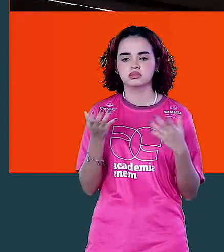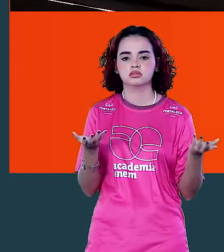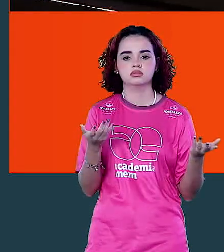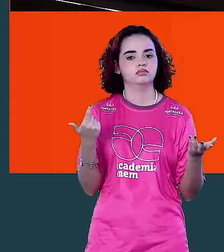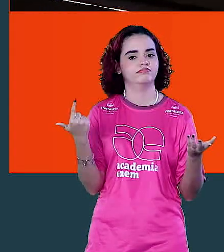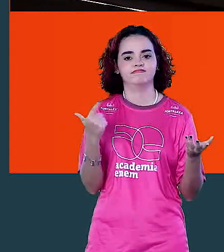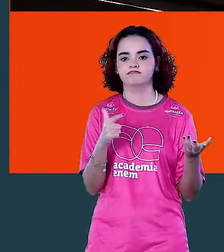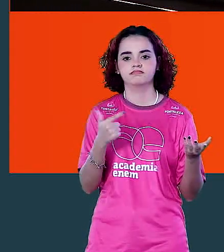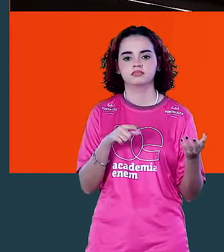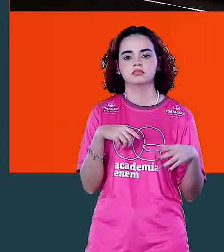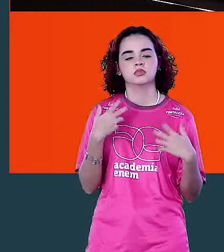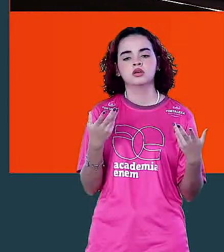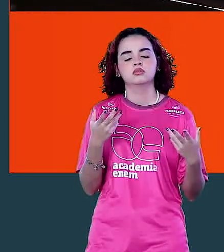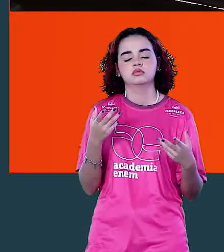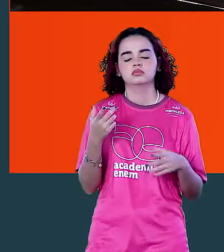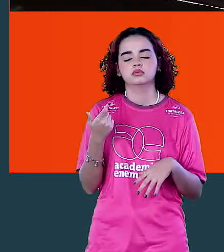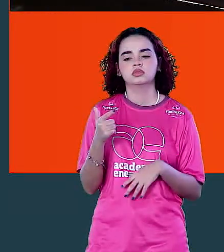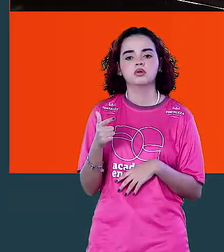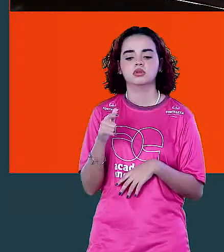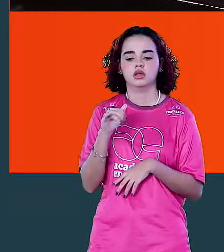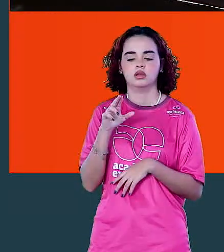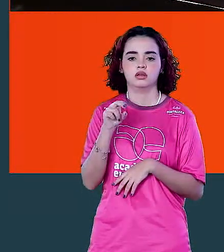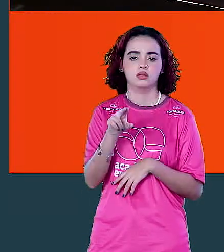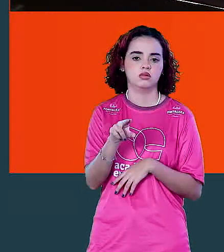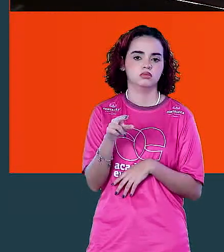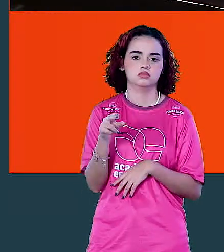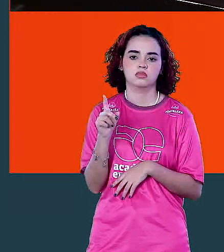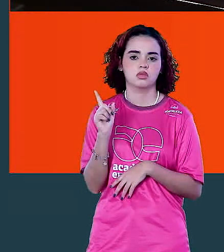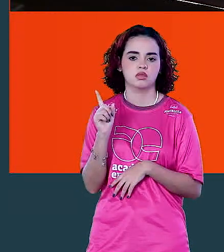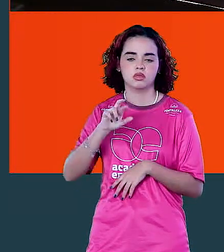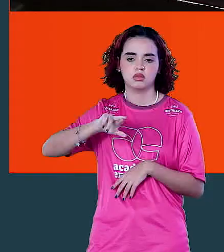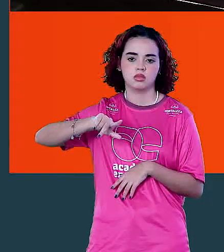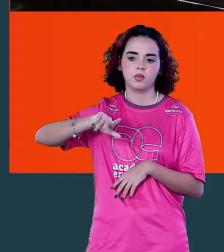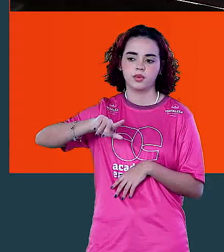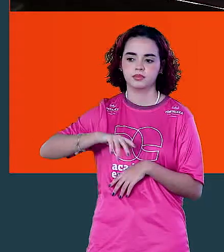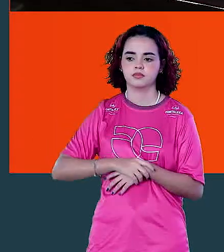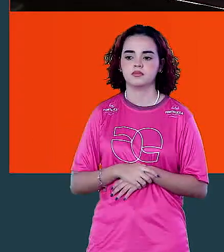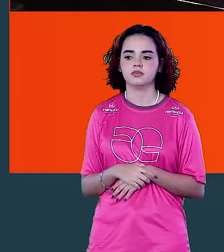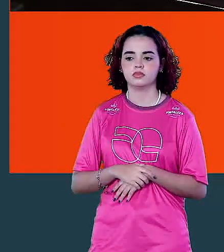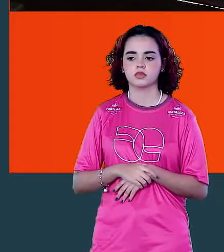carga positiva e negativa, não pode ser o quê? Íon dipolo.